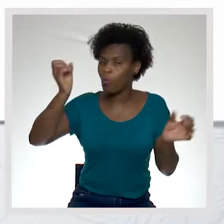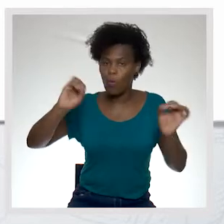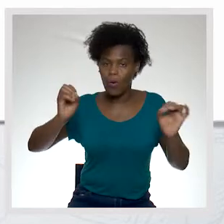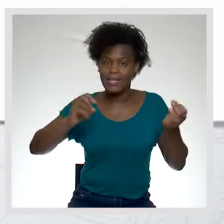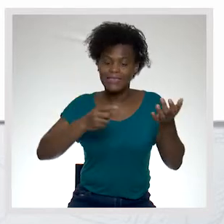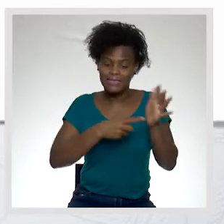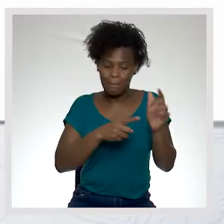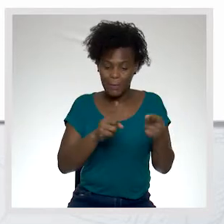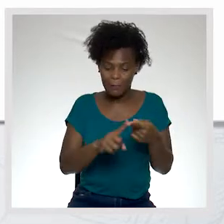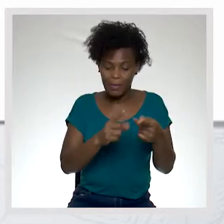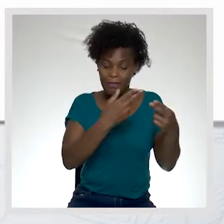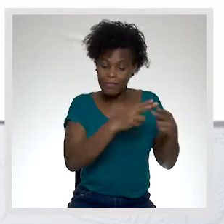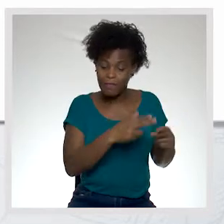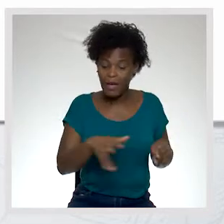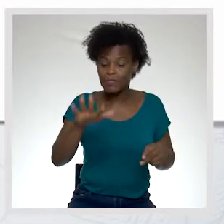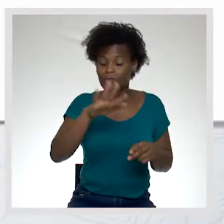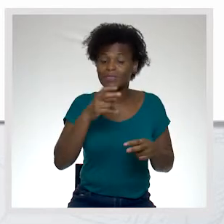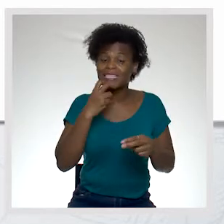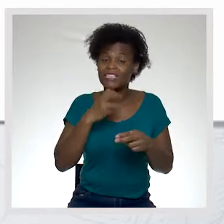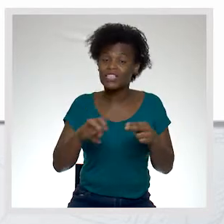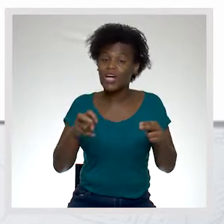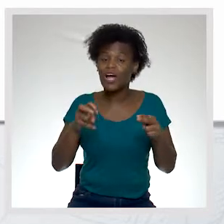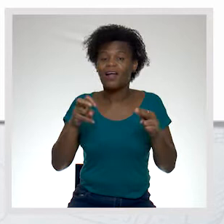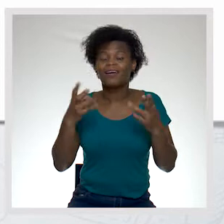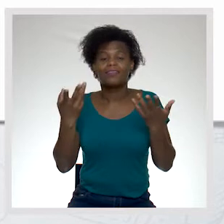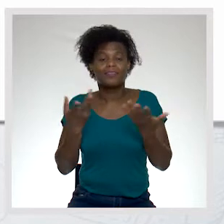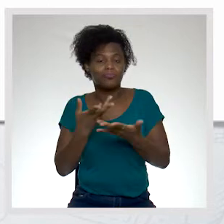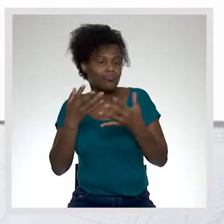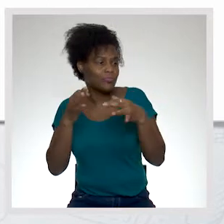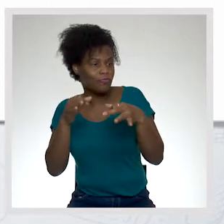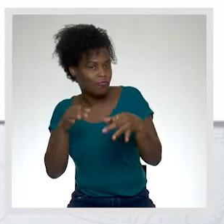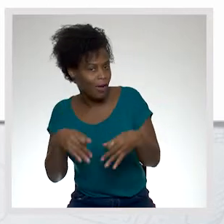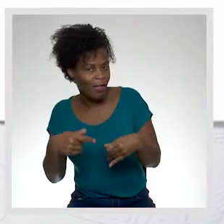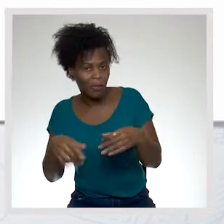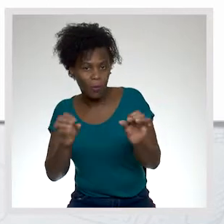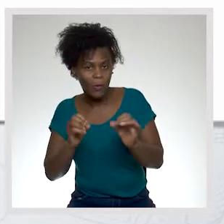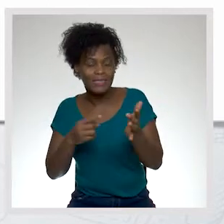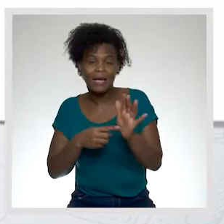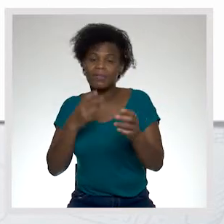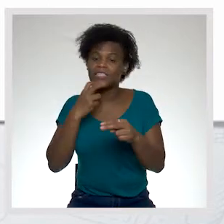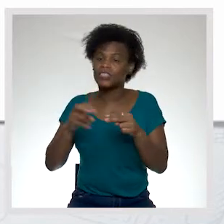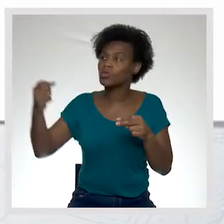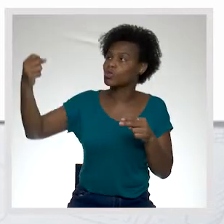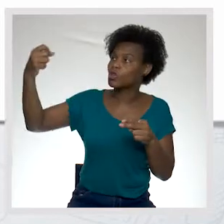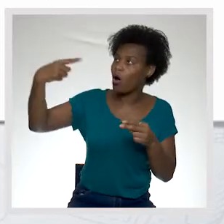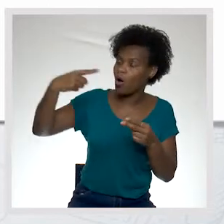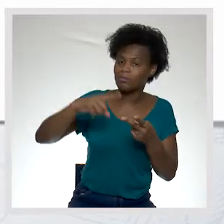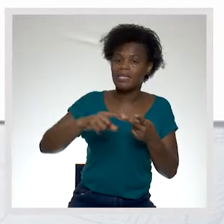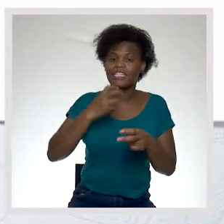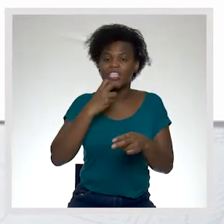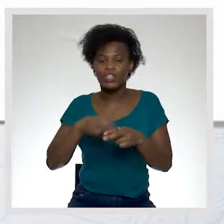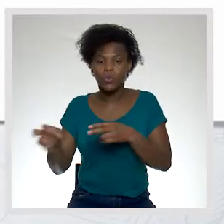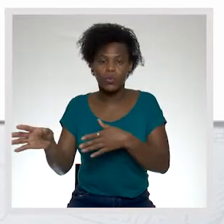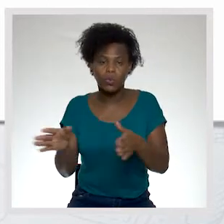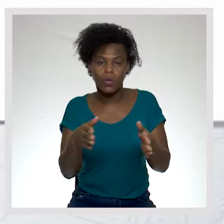tais como os diversos tipos de energias renováveis, a energia solar, a energia eólica, a